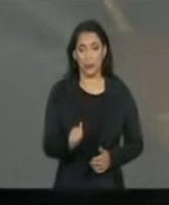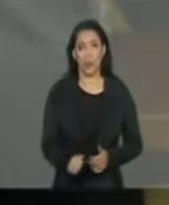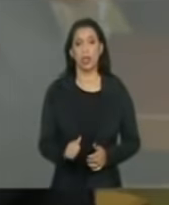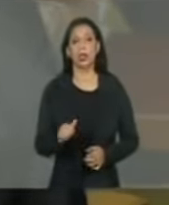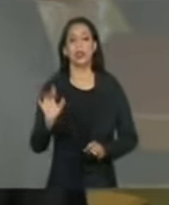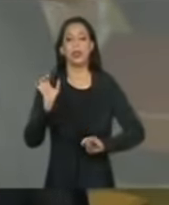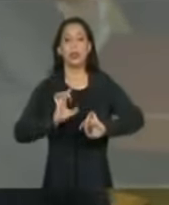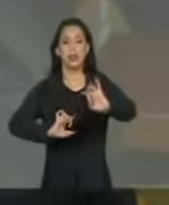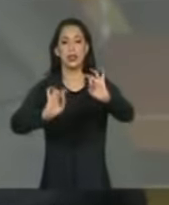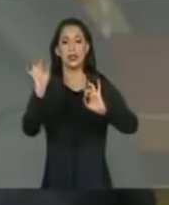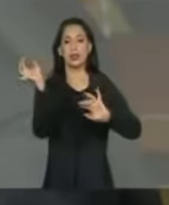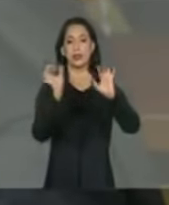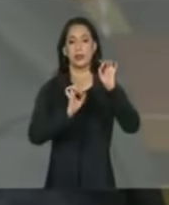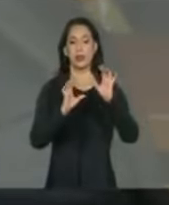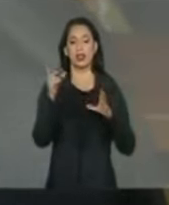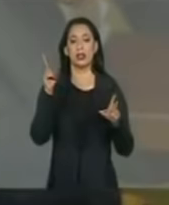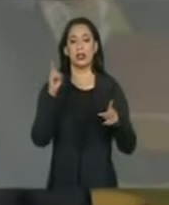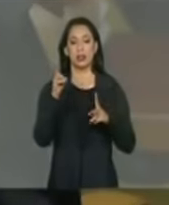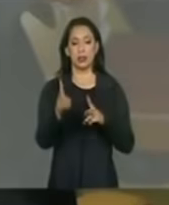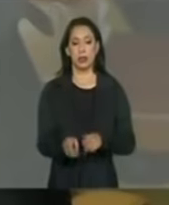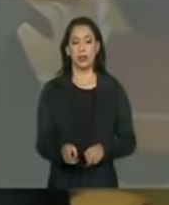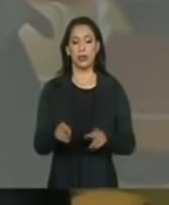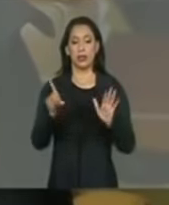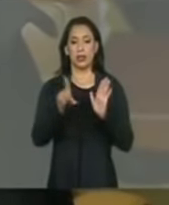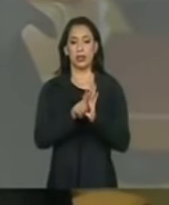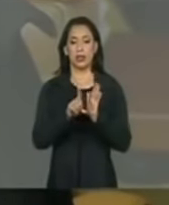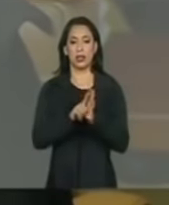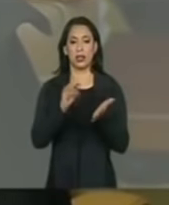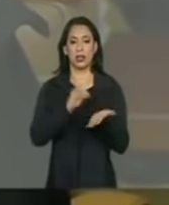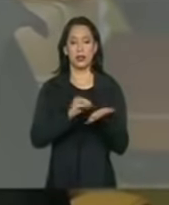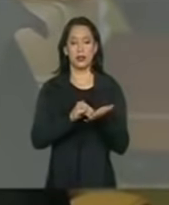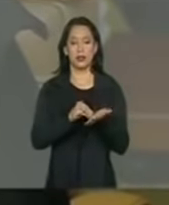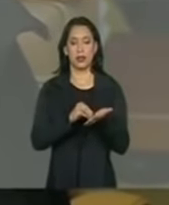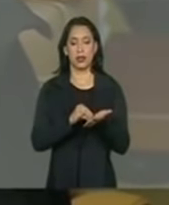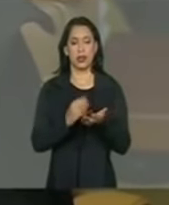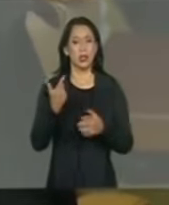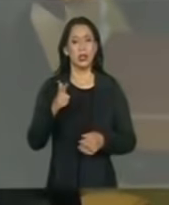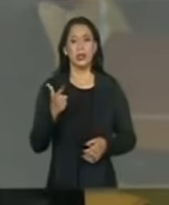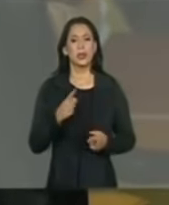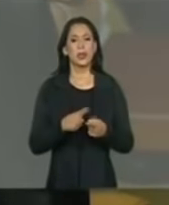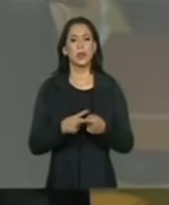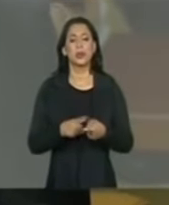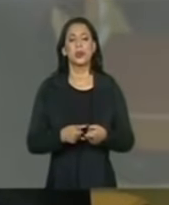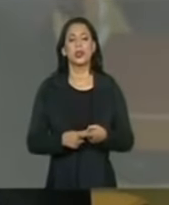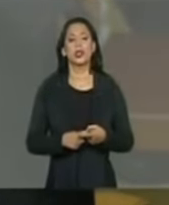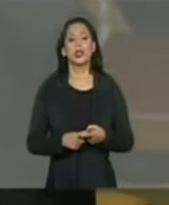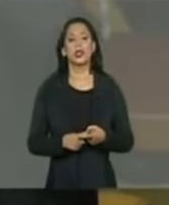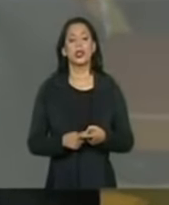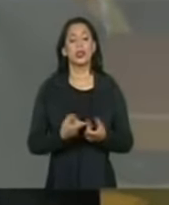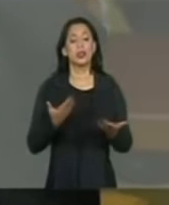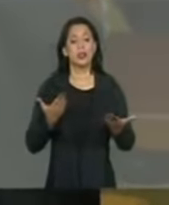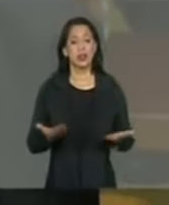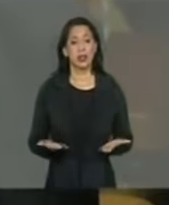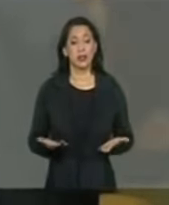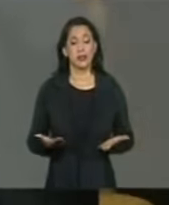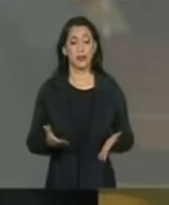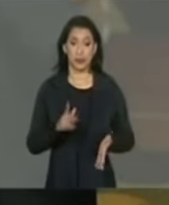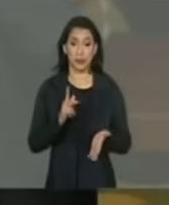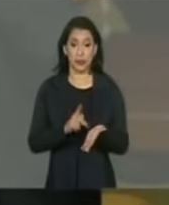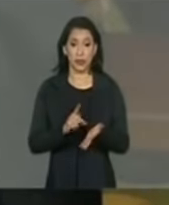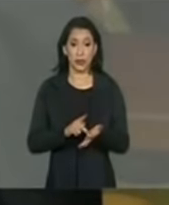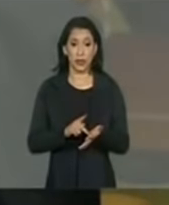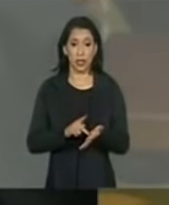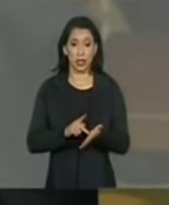como seriam os da lei de inelegibilidade tal distinção não tem razão de ser na verdade quando a